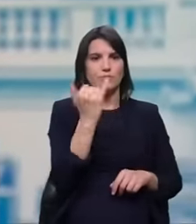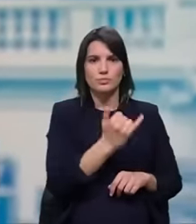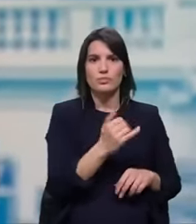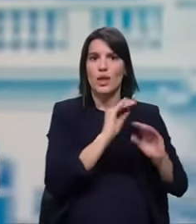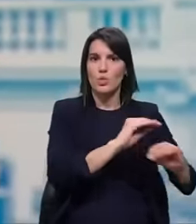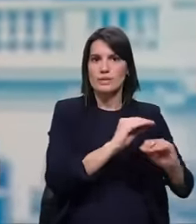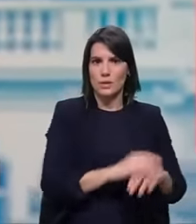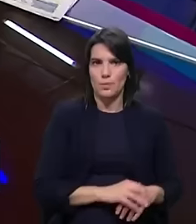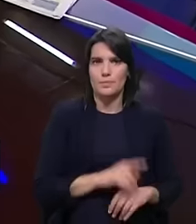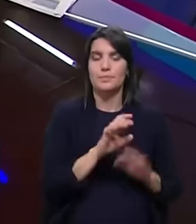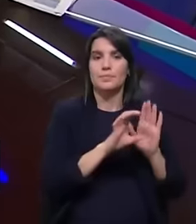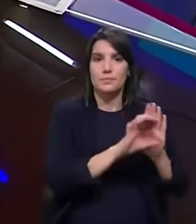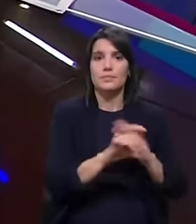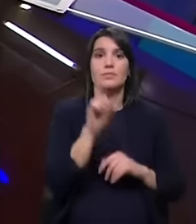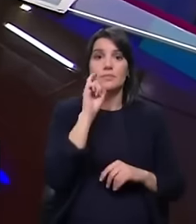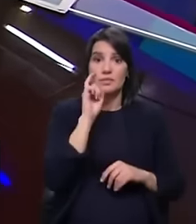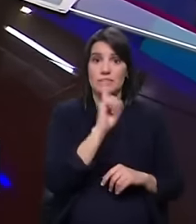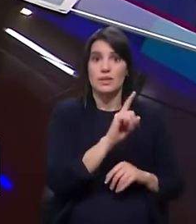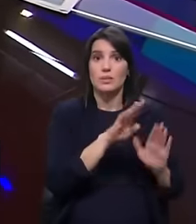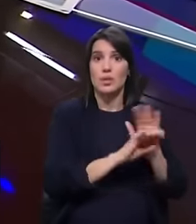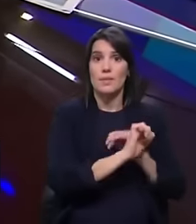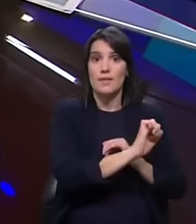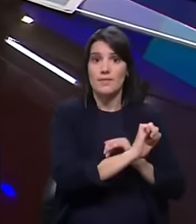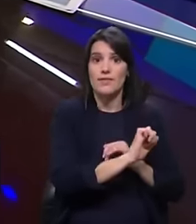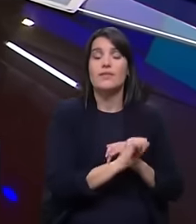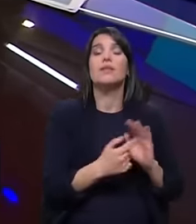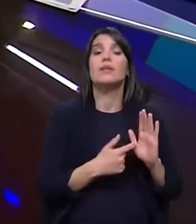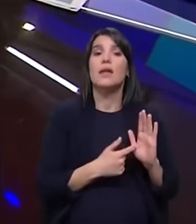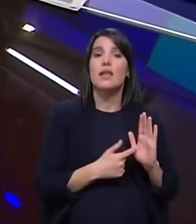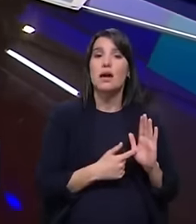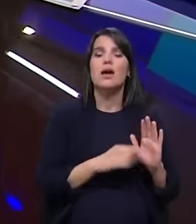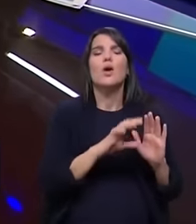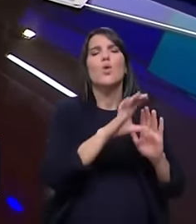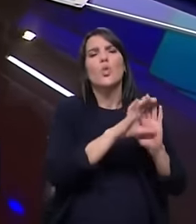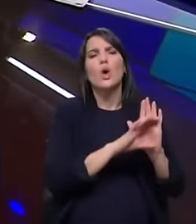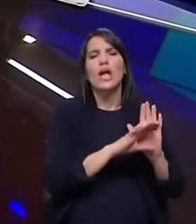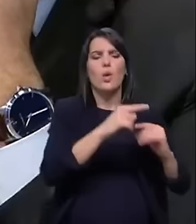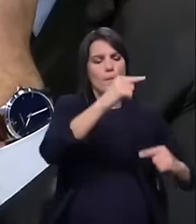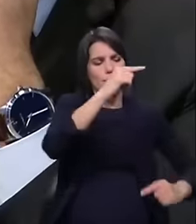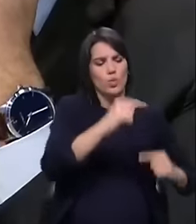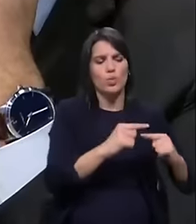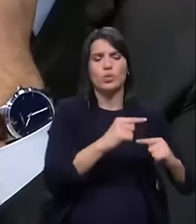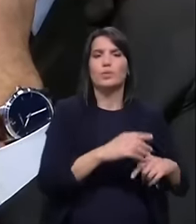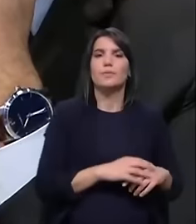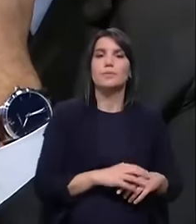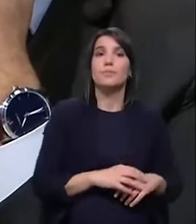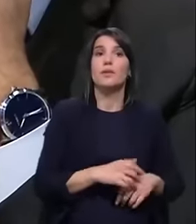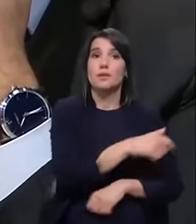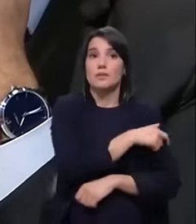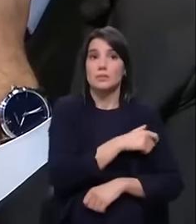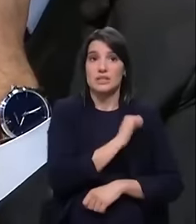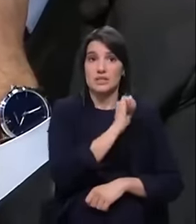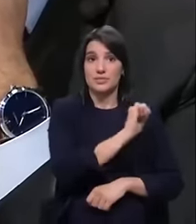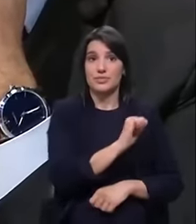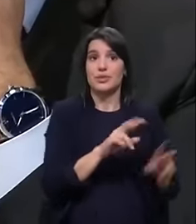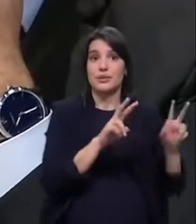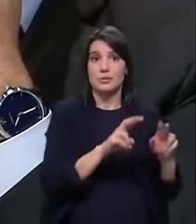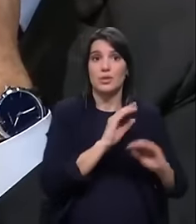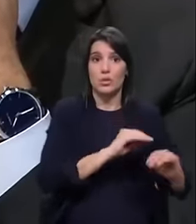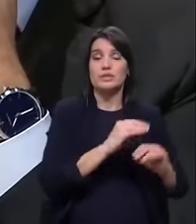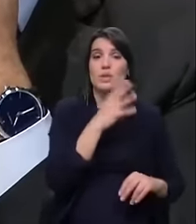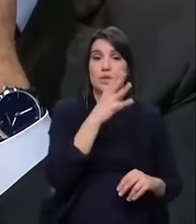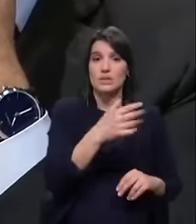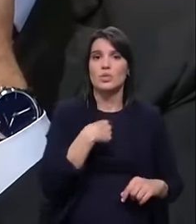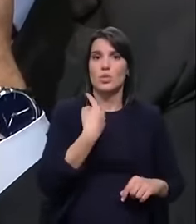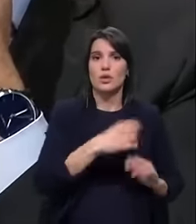O Chega defende e está no seu programa reduzir currículos. Ora, o seu porta-voz para a educação disse, e eu tenho